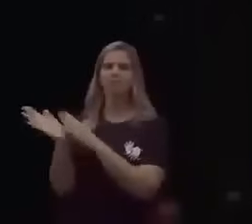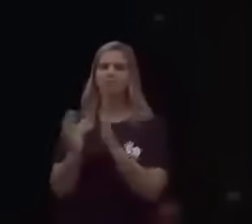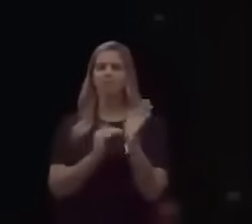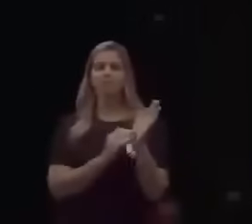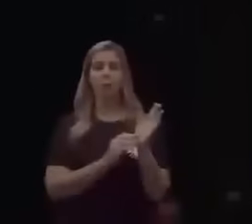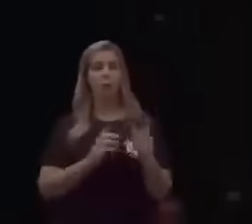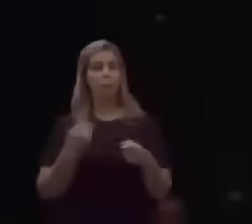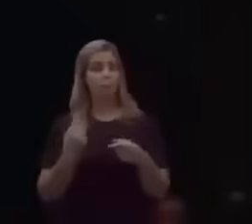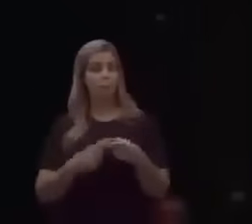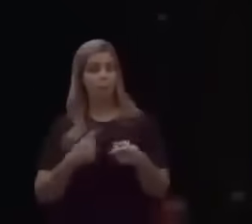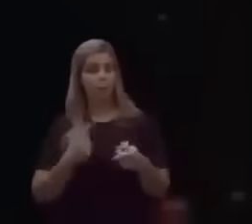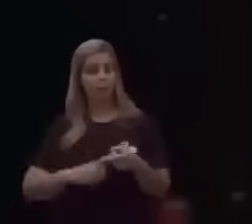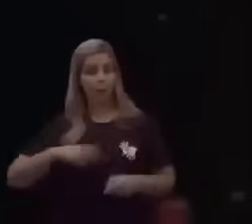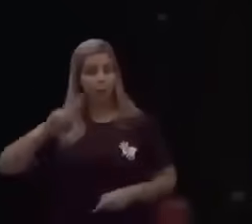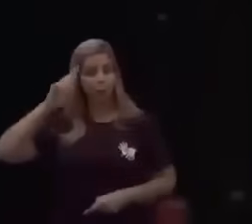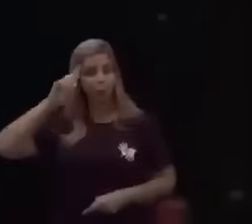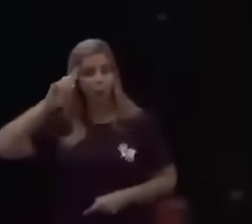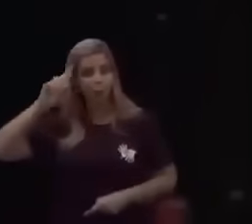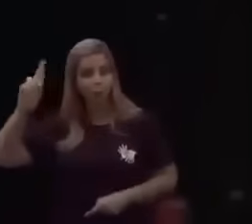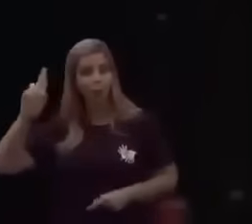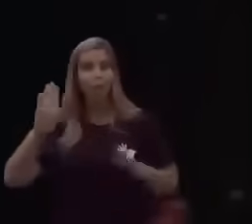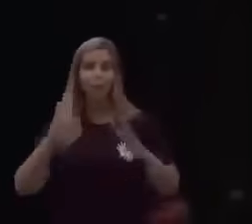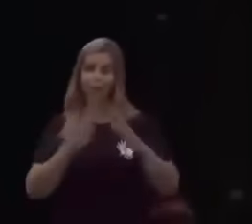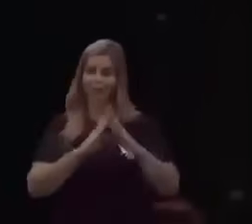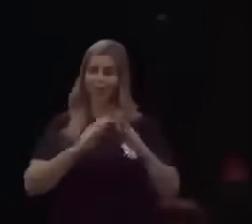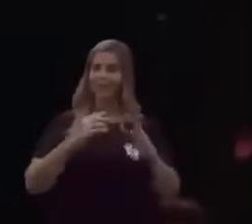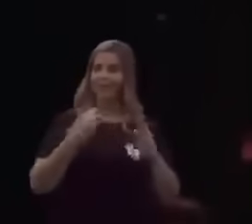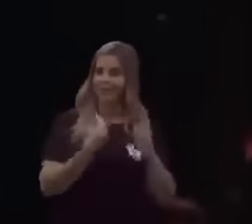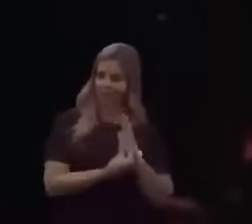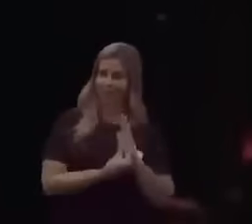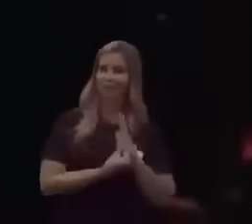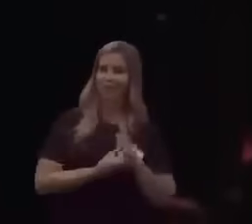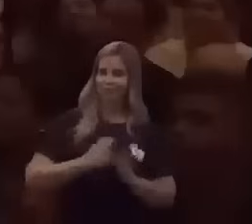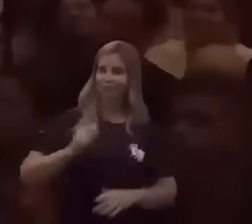O dono da igreja tem marca de cravos em suas mãos.